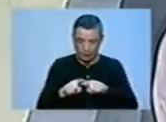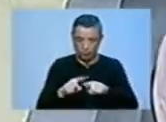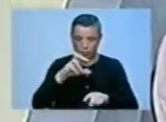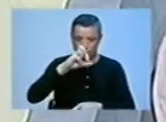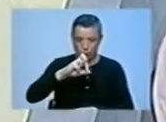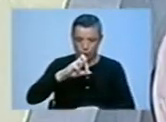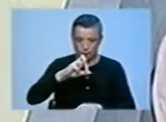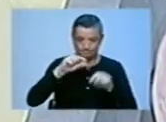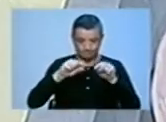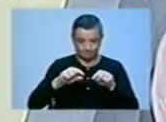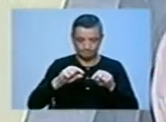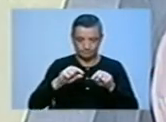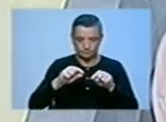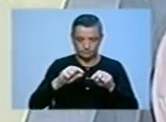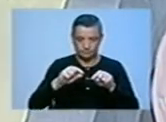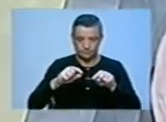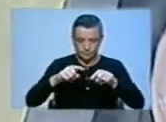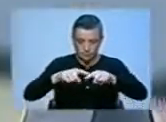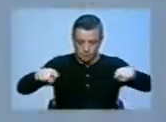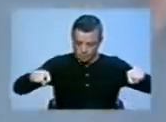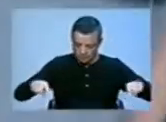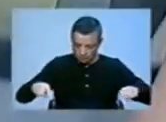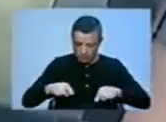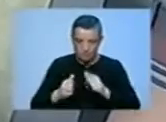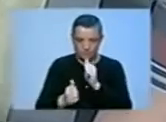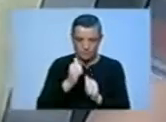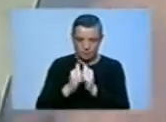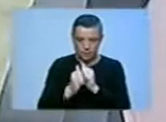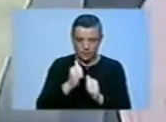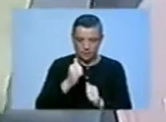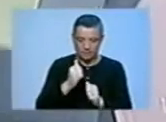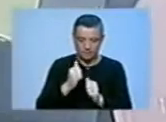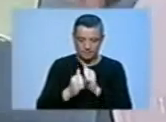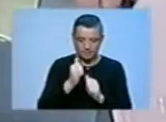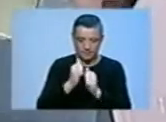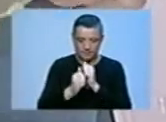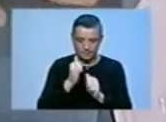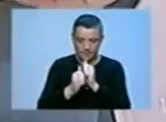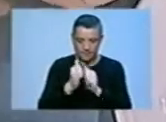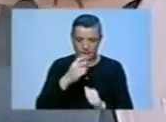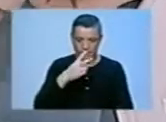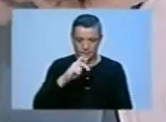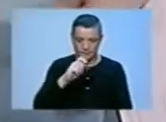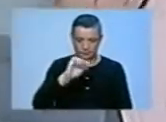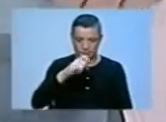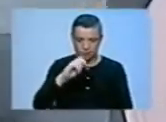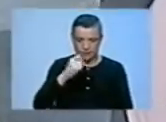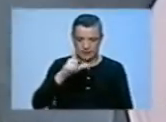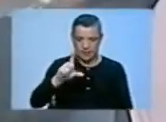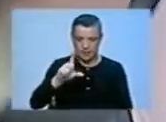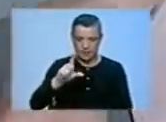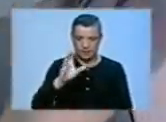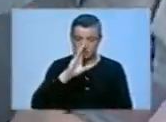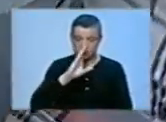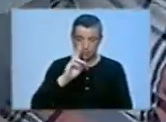as retas nota bairro com uma folha de papel de stalin os veículos ficavam nos 8 provavelmente não